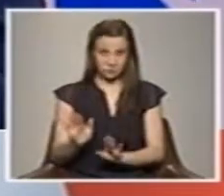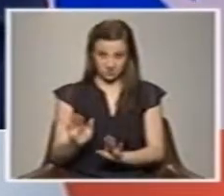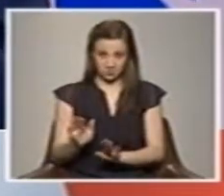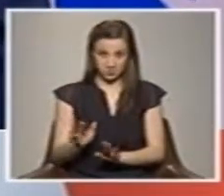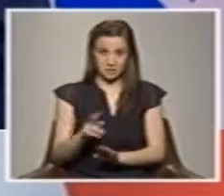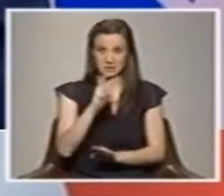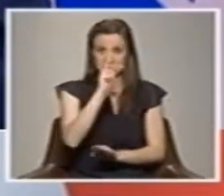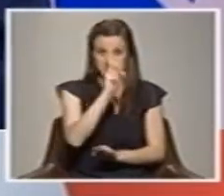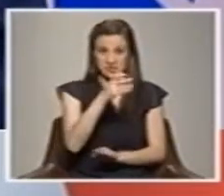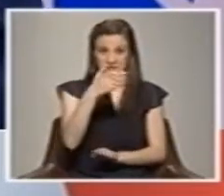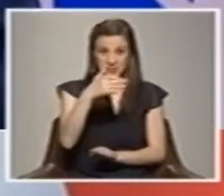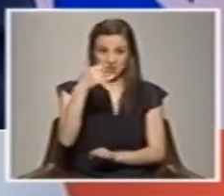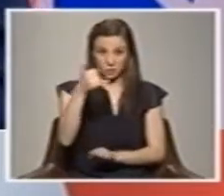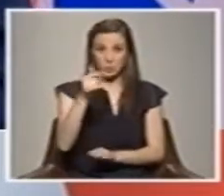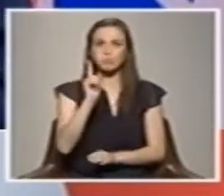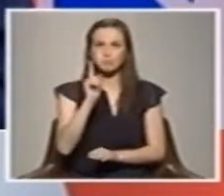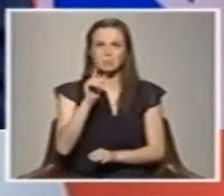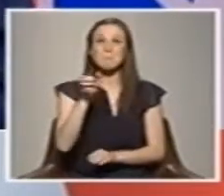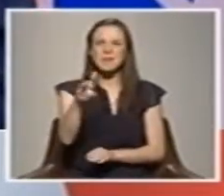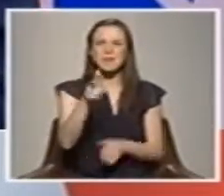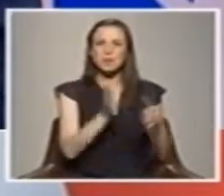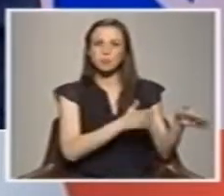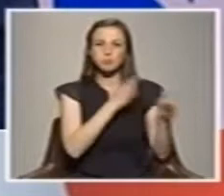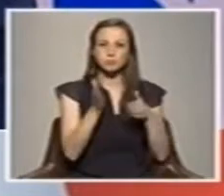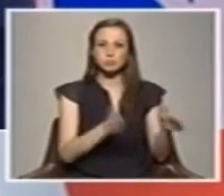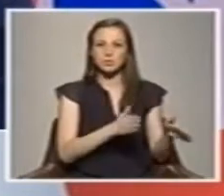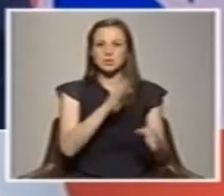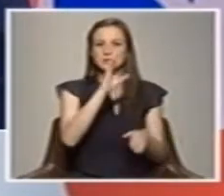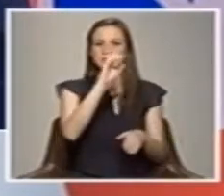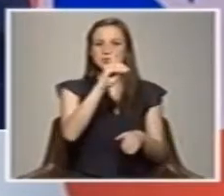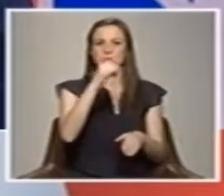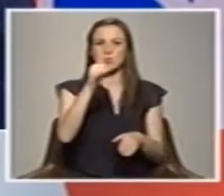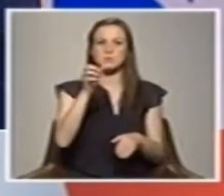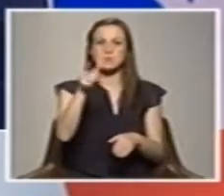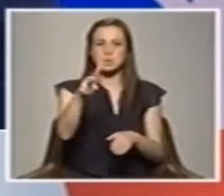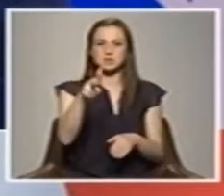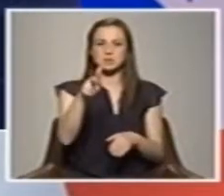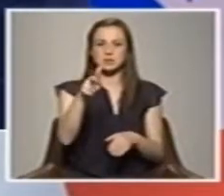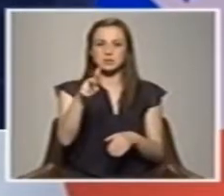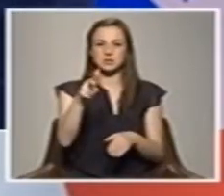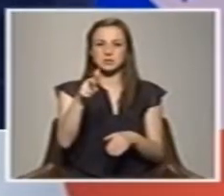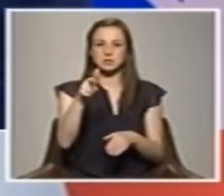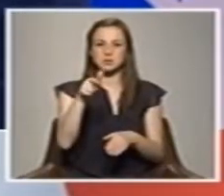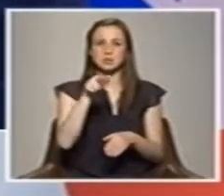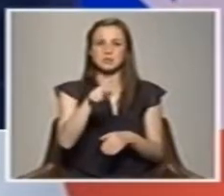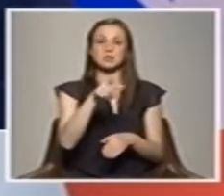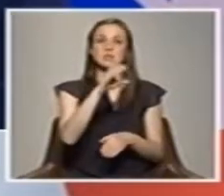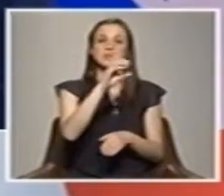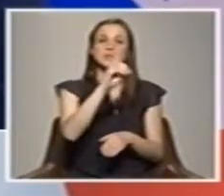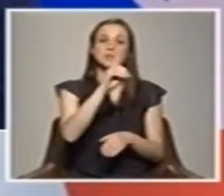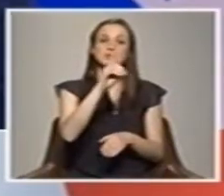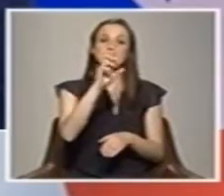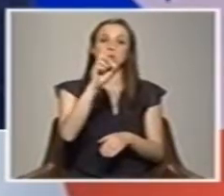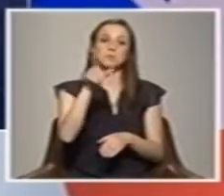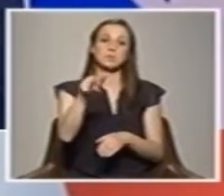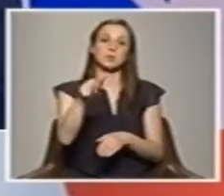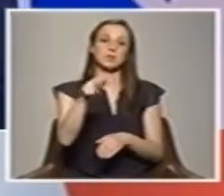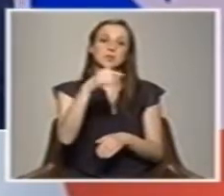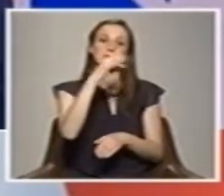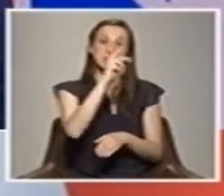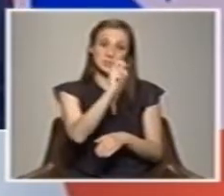332 mil na produção, 77 mil no processamento, 298 na distribuição e